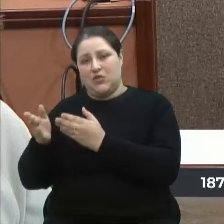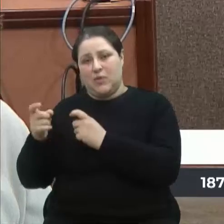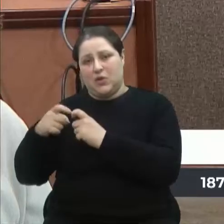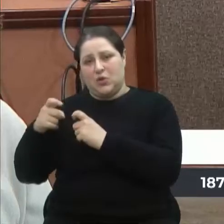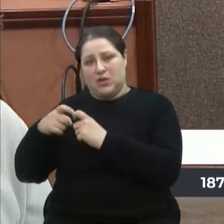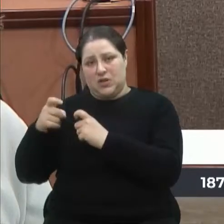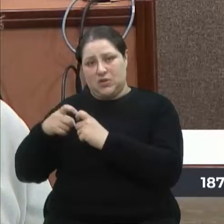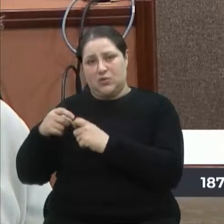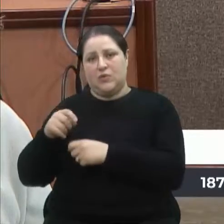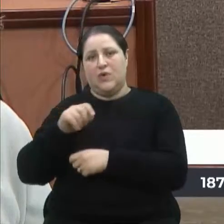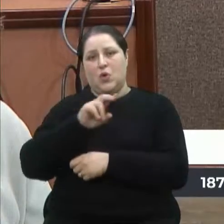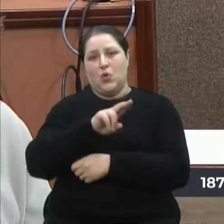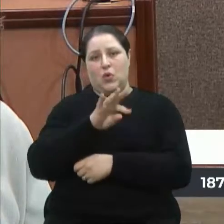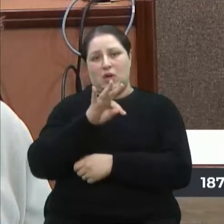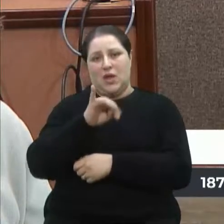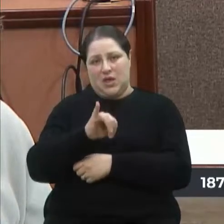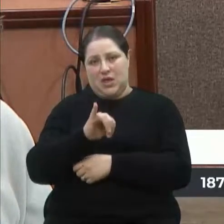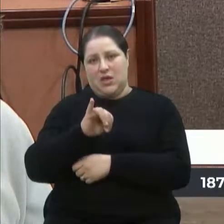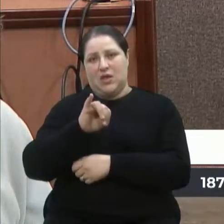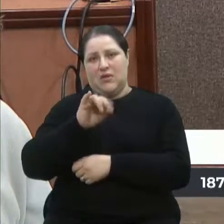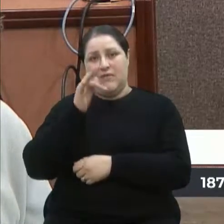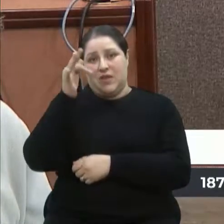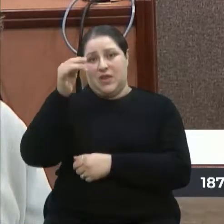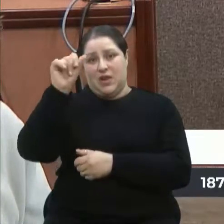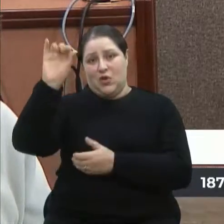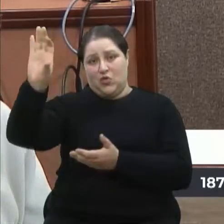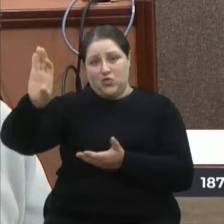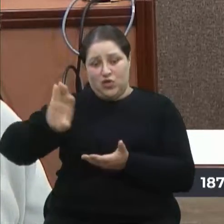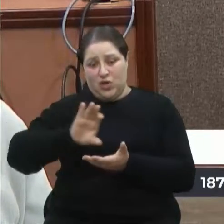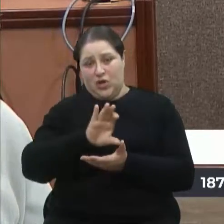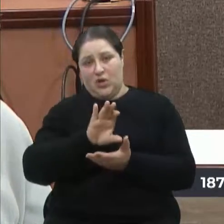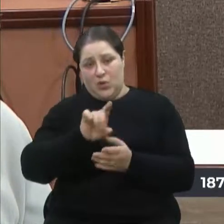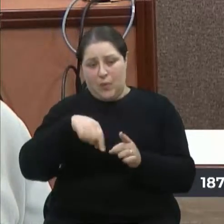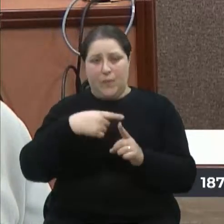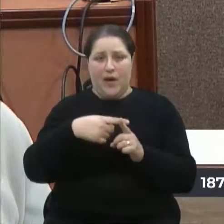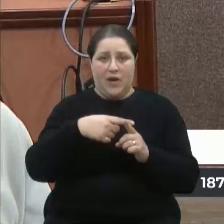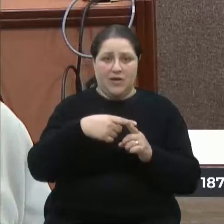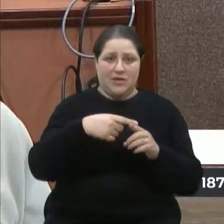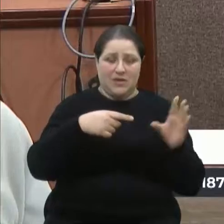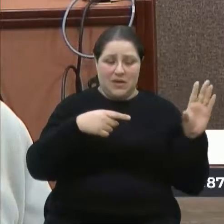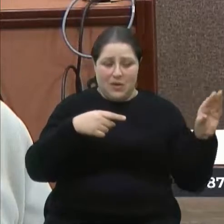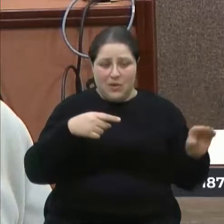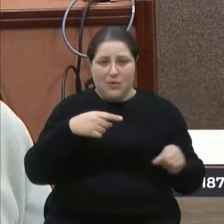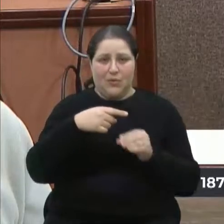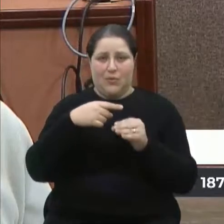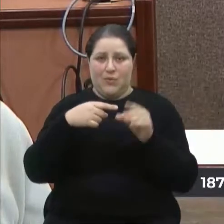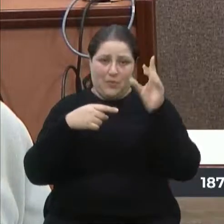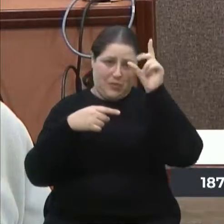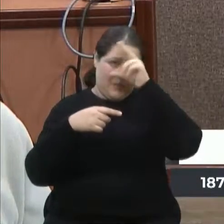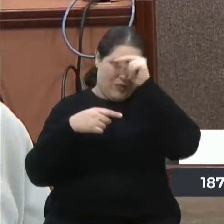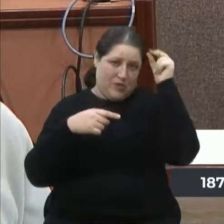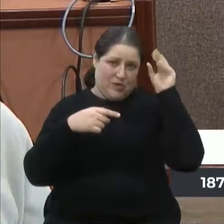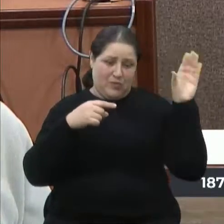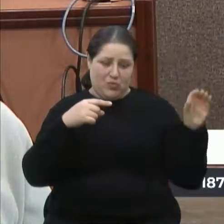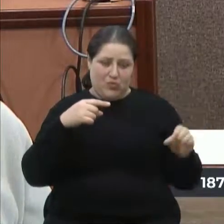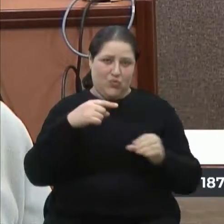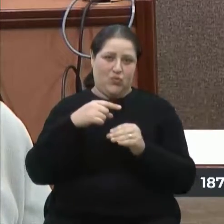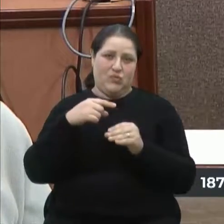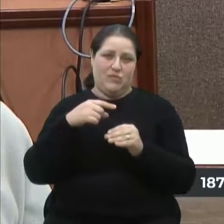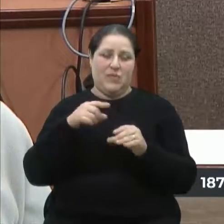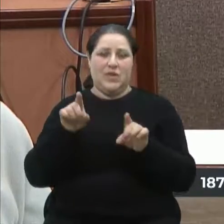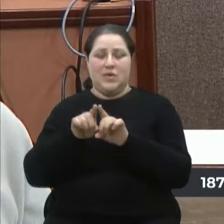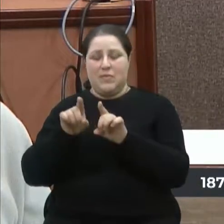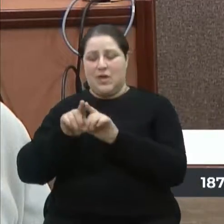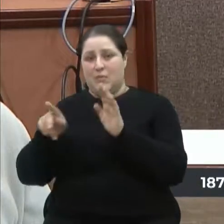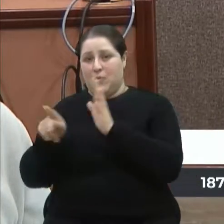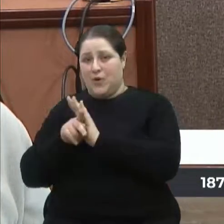federal pequena, que precisa ser complementada pelo município, e os leitos clínicos somente com recursos do município. Então está